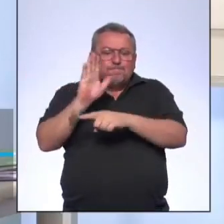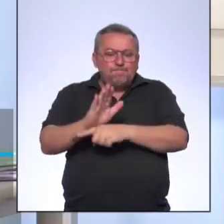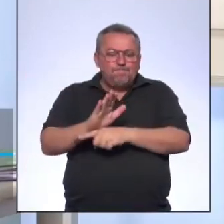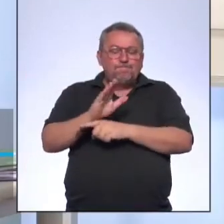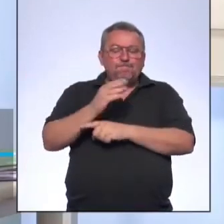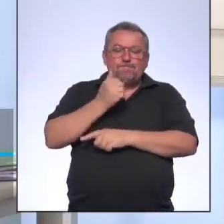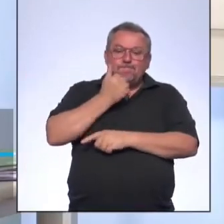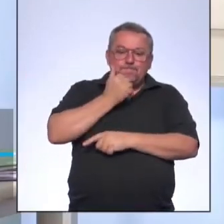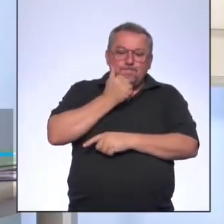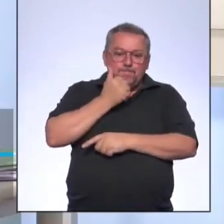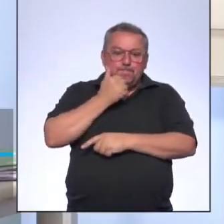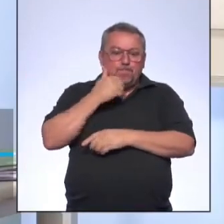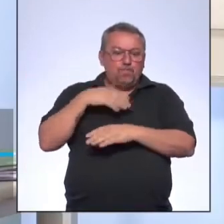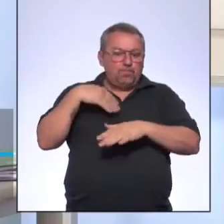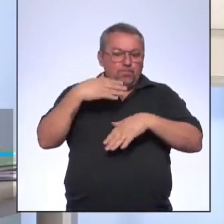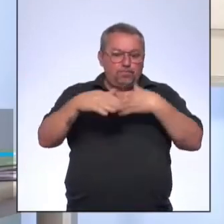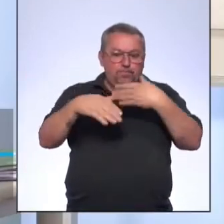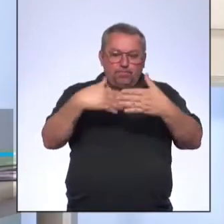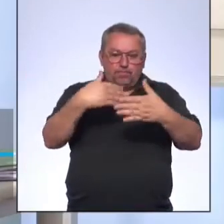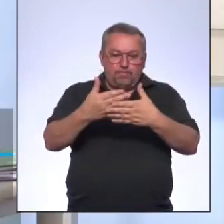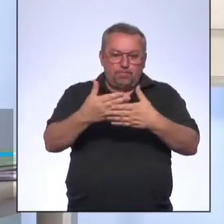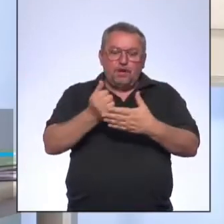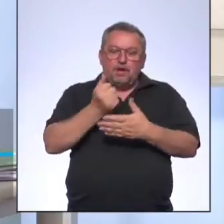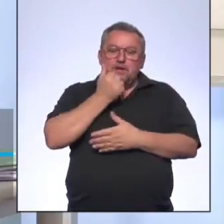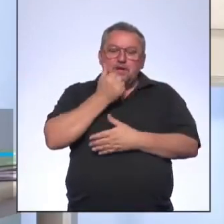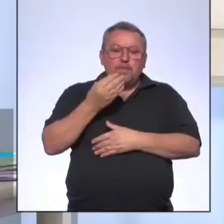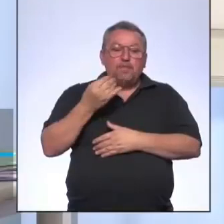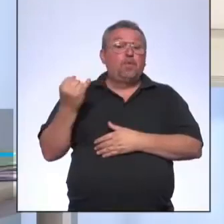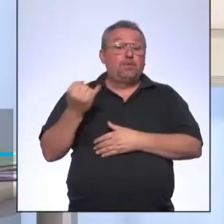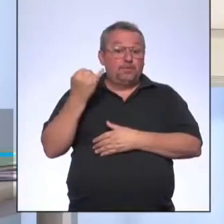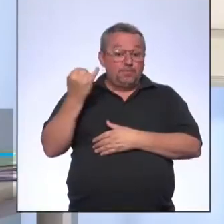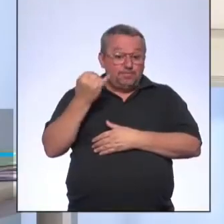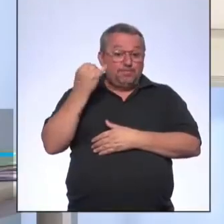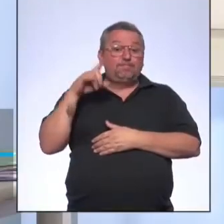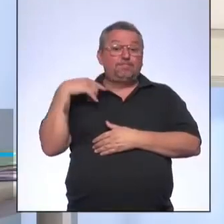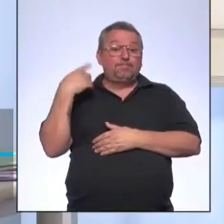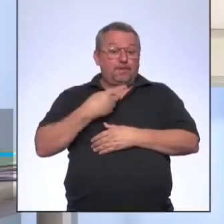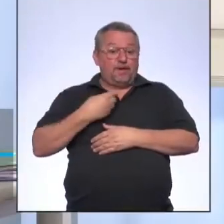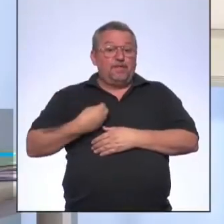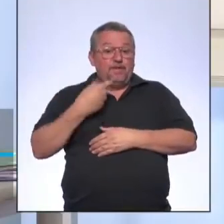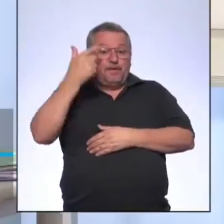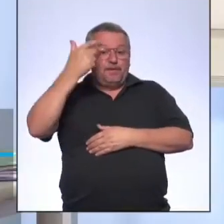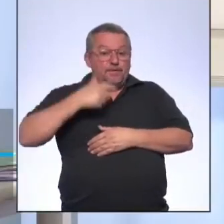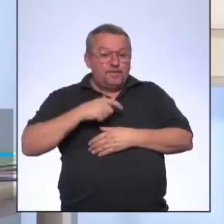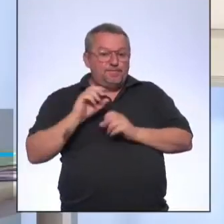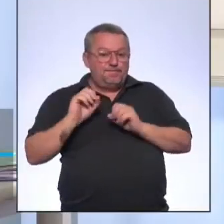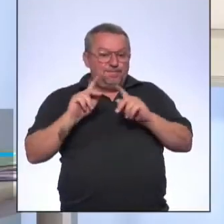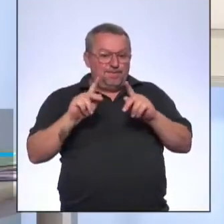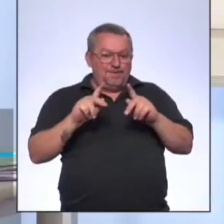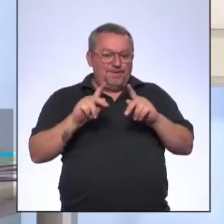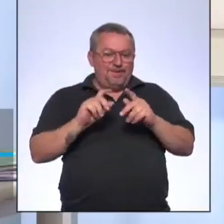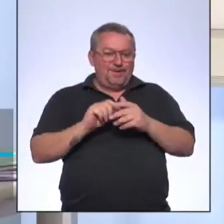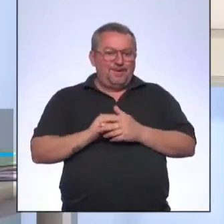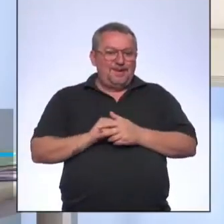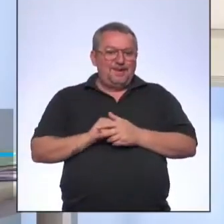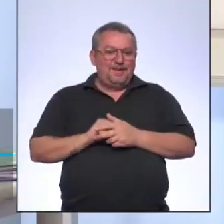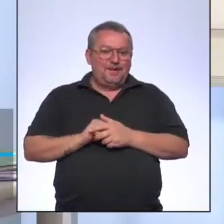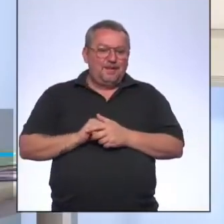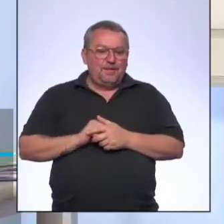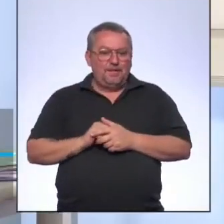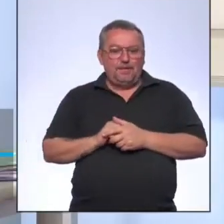da ciência ao longo dos tempos. A ciência, então, é muito importante para a vida do ser humano. Ok? Então, vamos